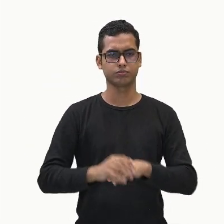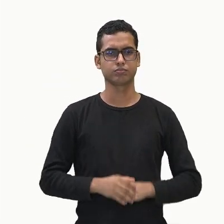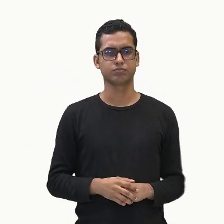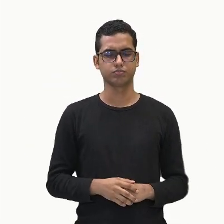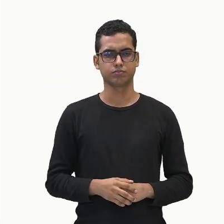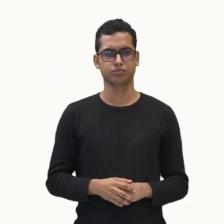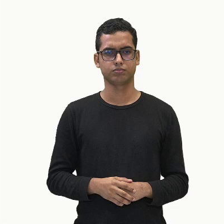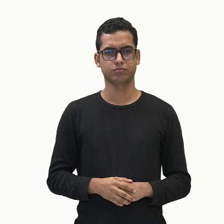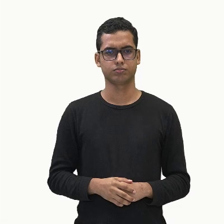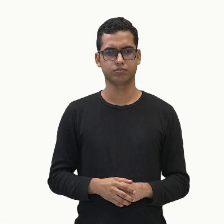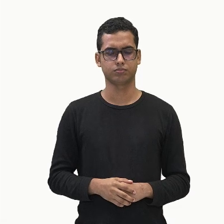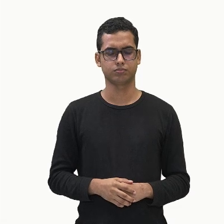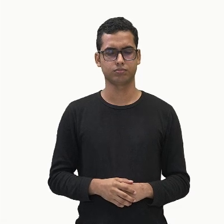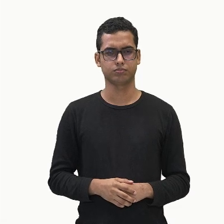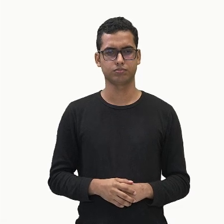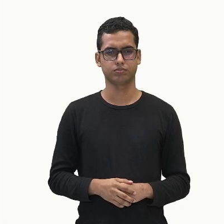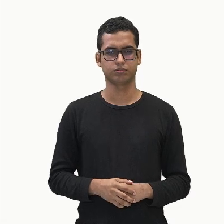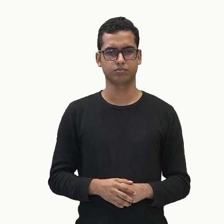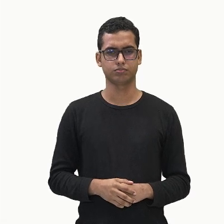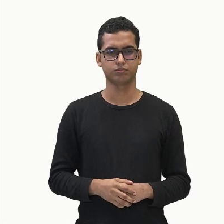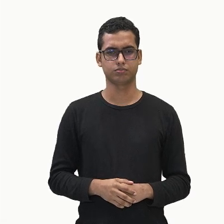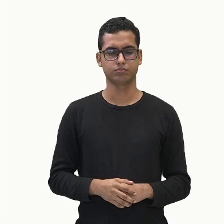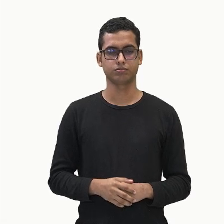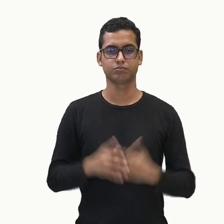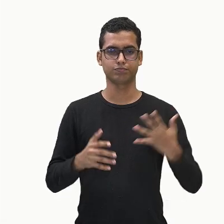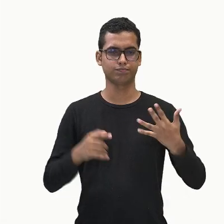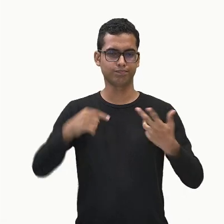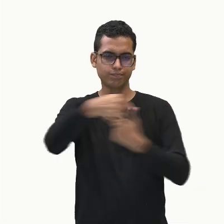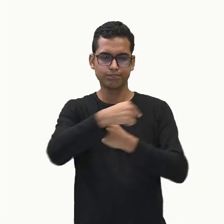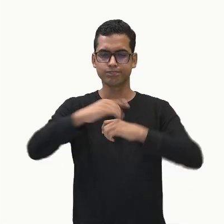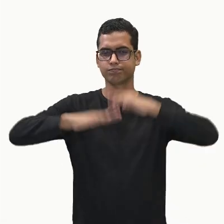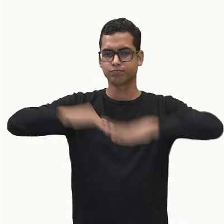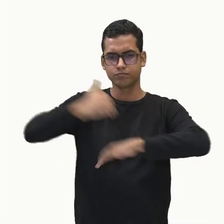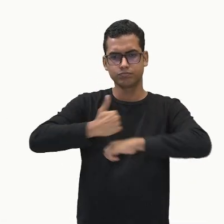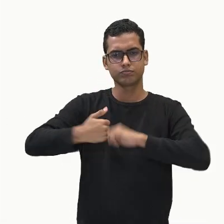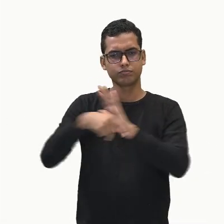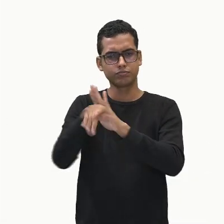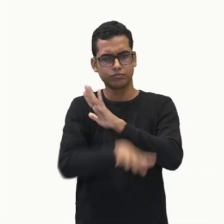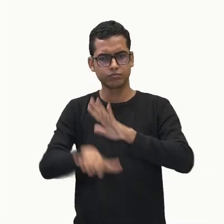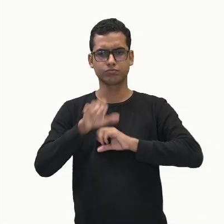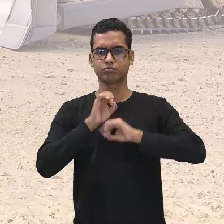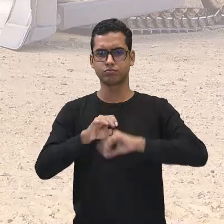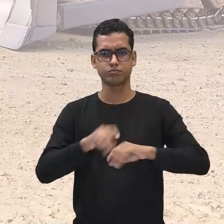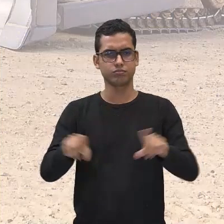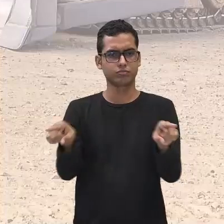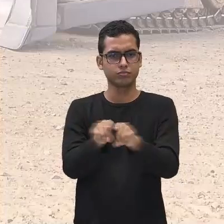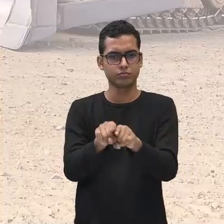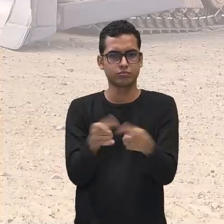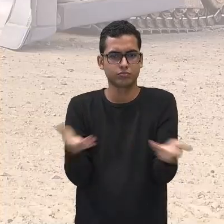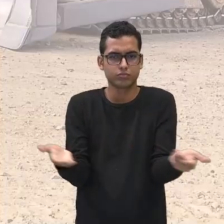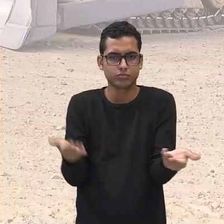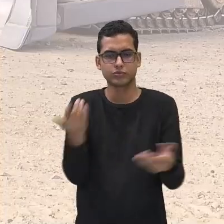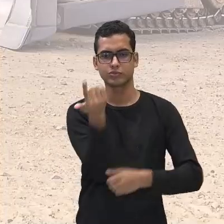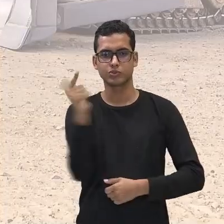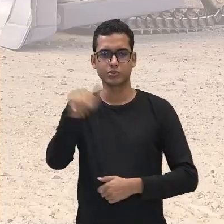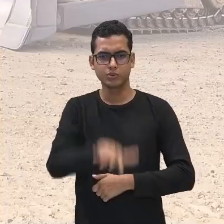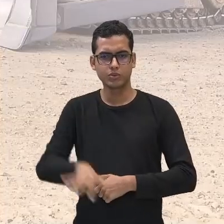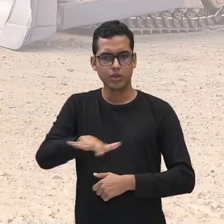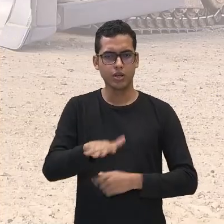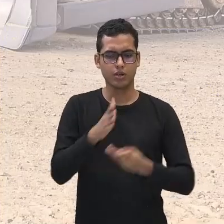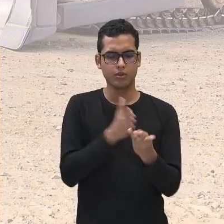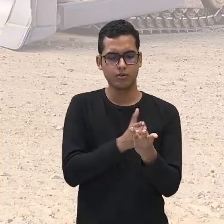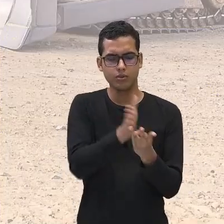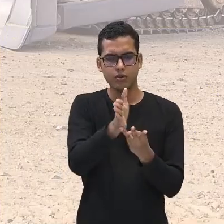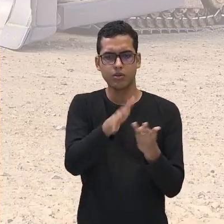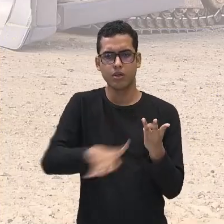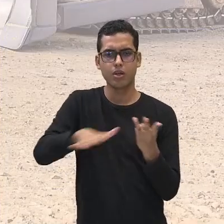profissionais da educação, dentre tantos existentes. E agora a gente vai a mais um nicho de profissão,